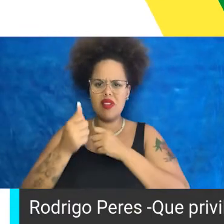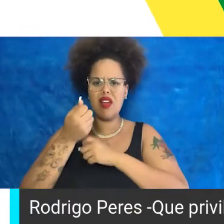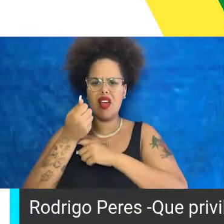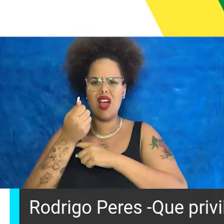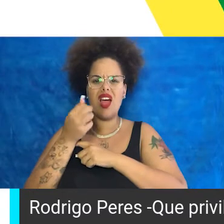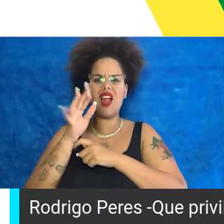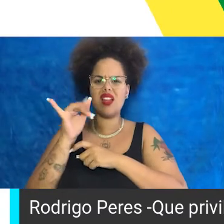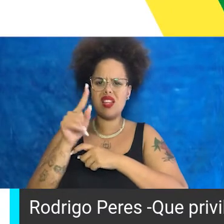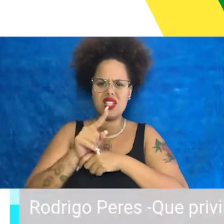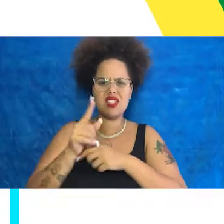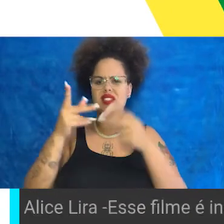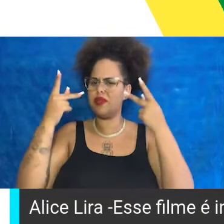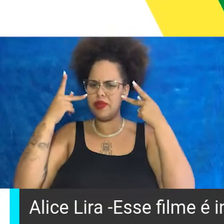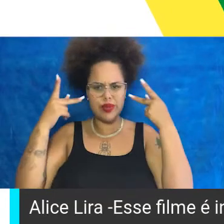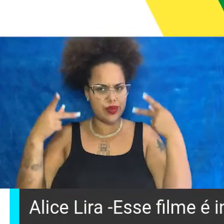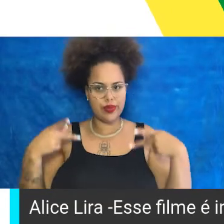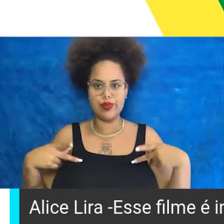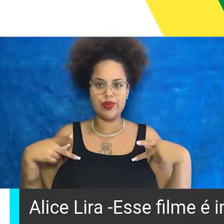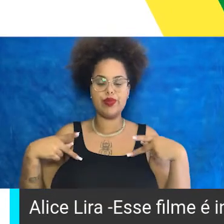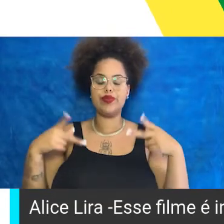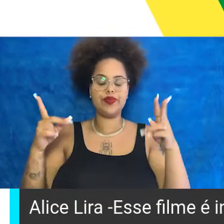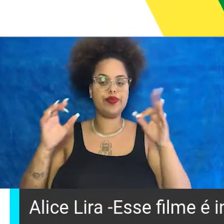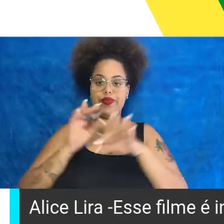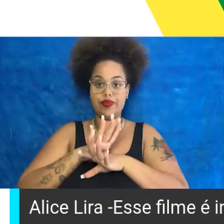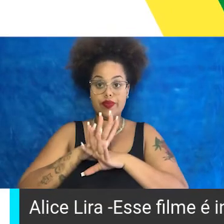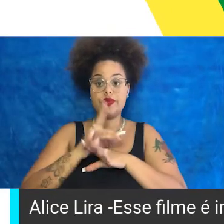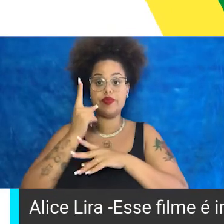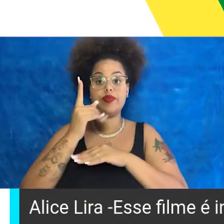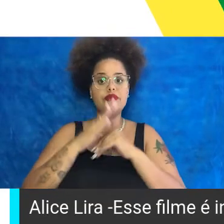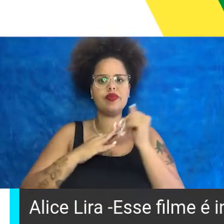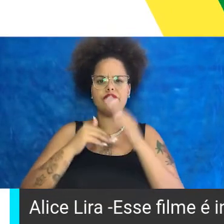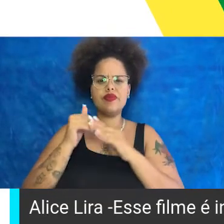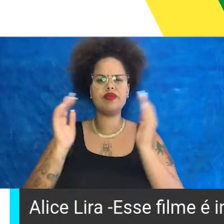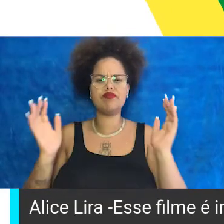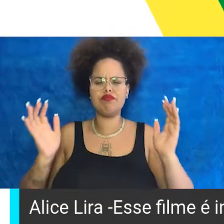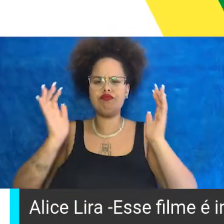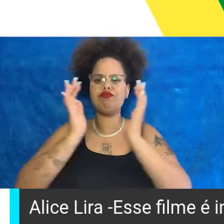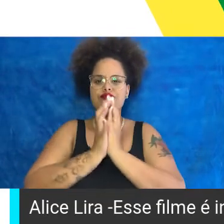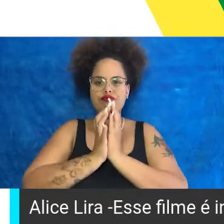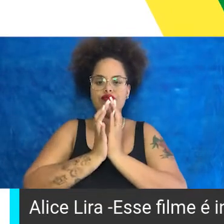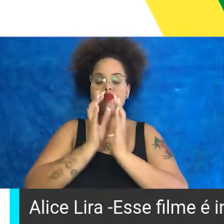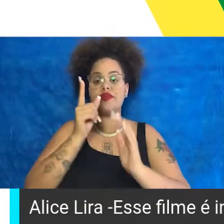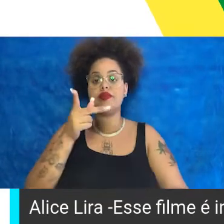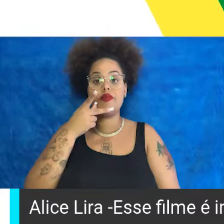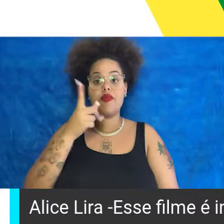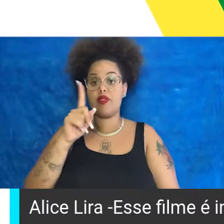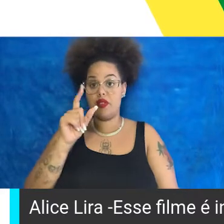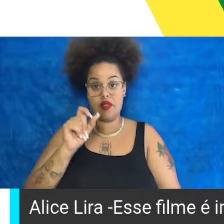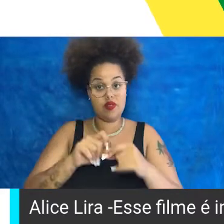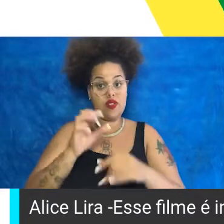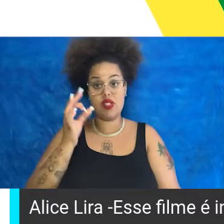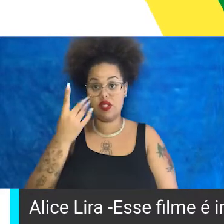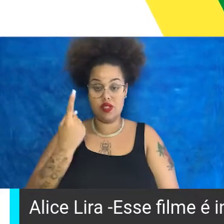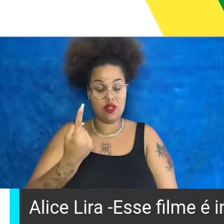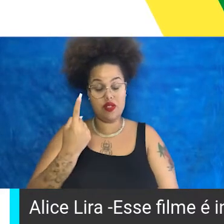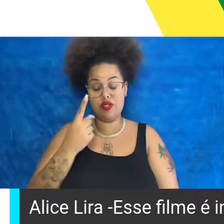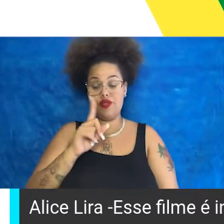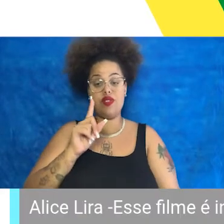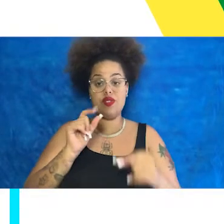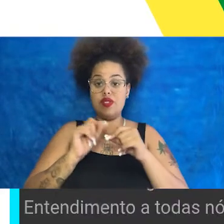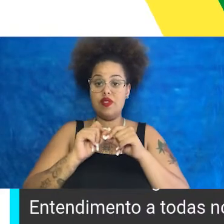de atriz, de personagem, enfim, uma construção coletiva, né, como você falou, não se faz sozinho, não se